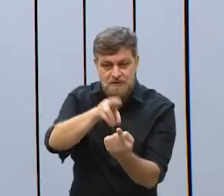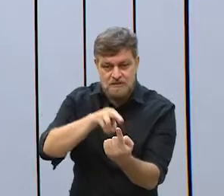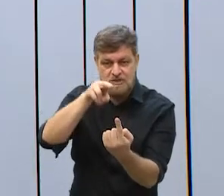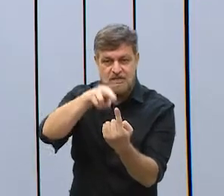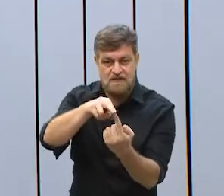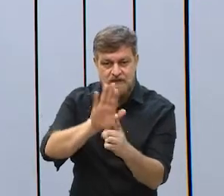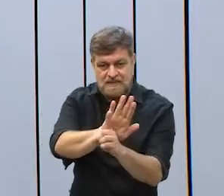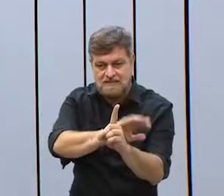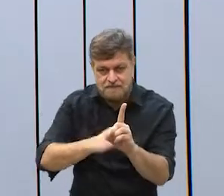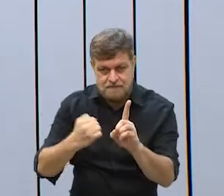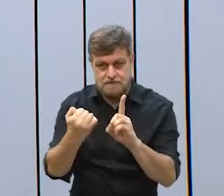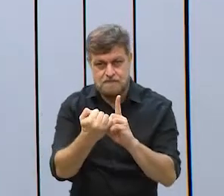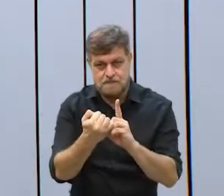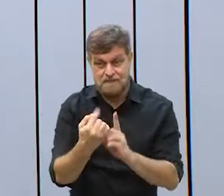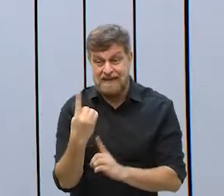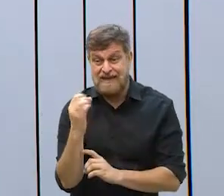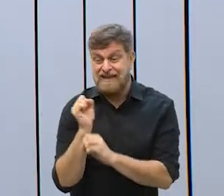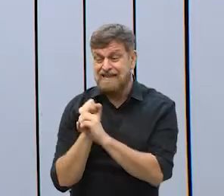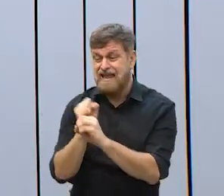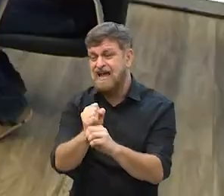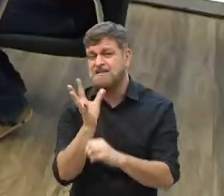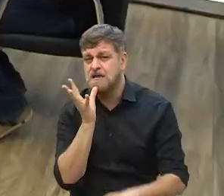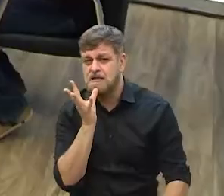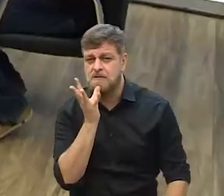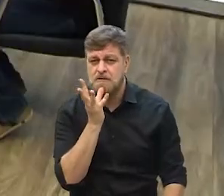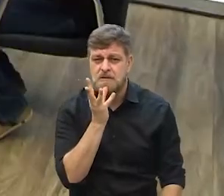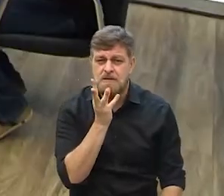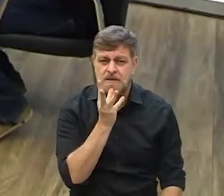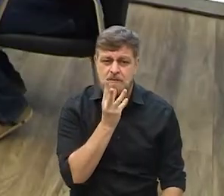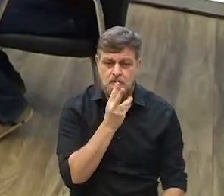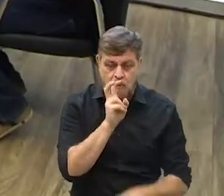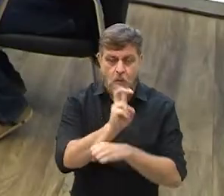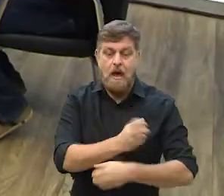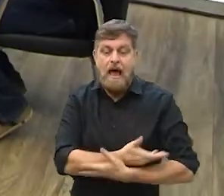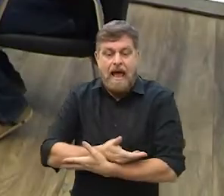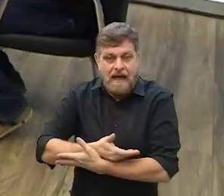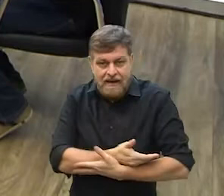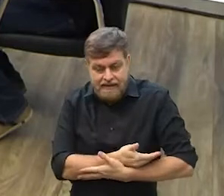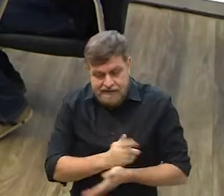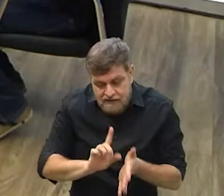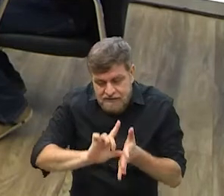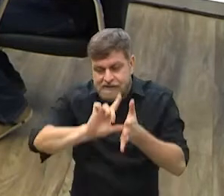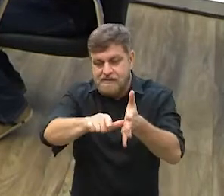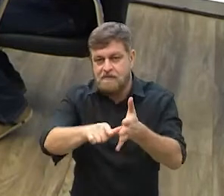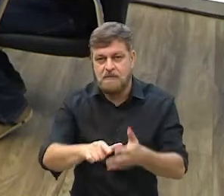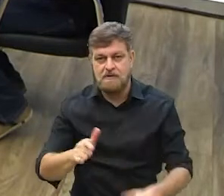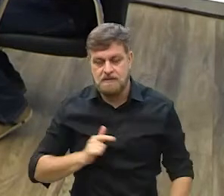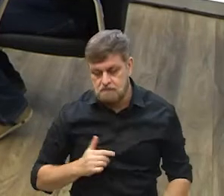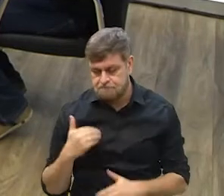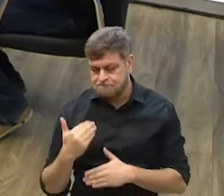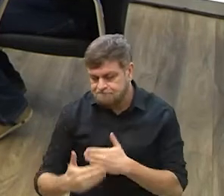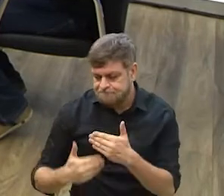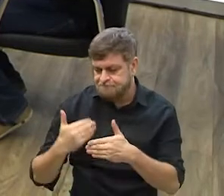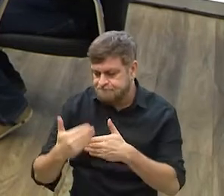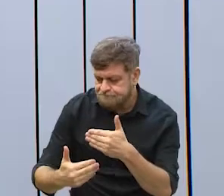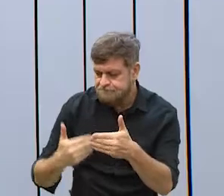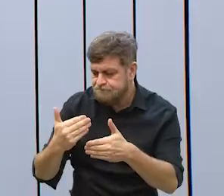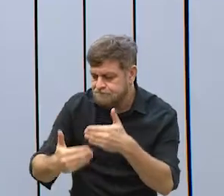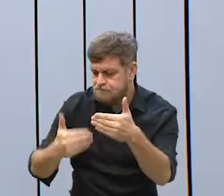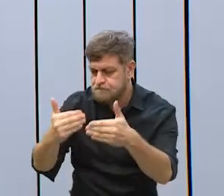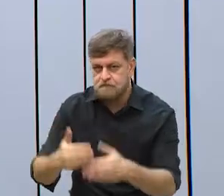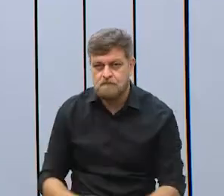só, 10 anos depois, muito tempo. A creche foi inaugurada depois. Sim. Então esse tipo de avanço, ele não